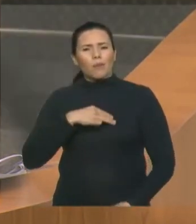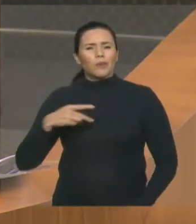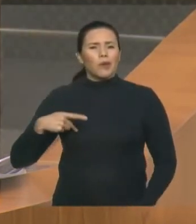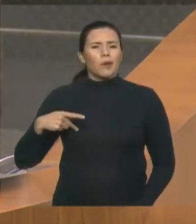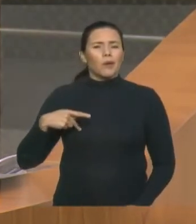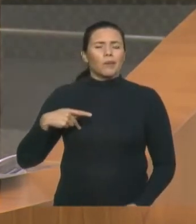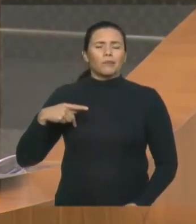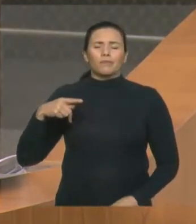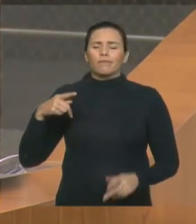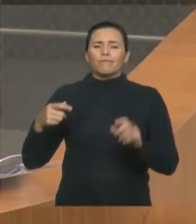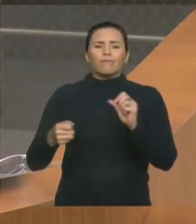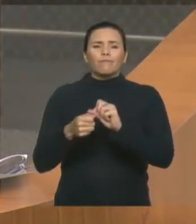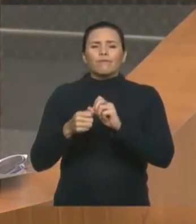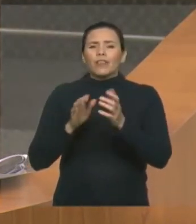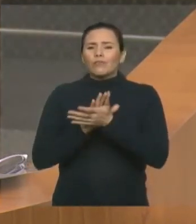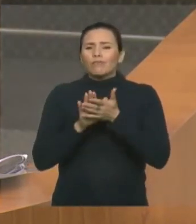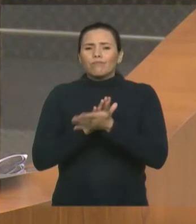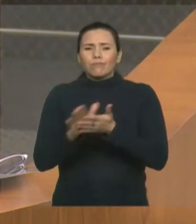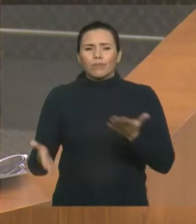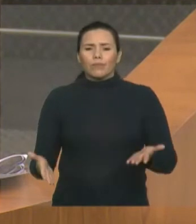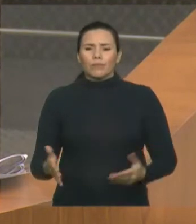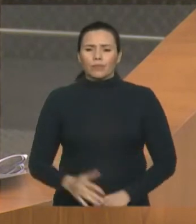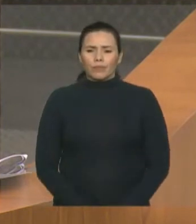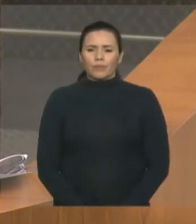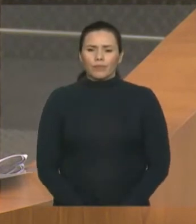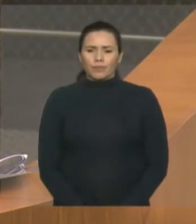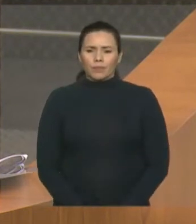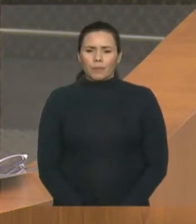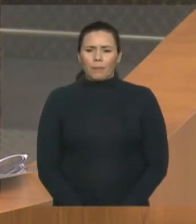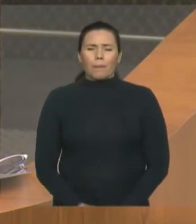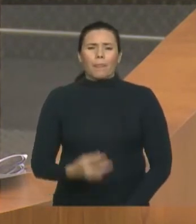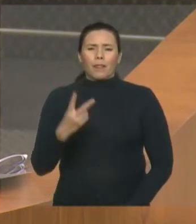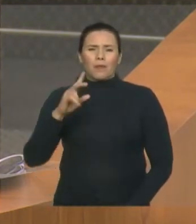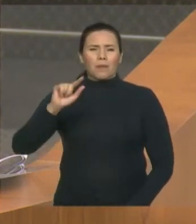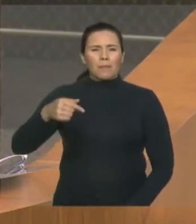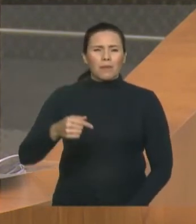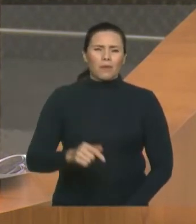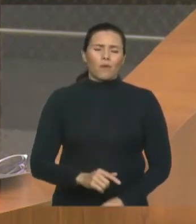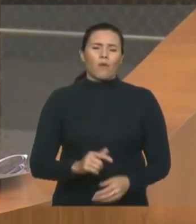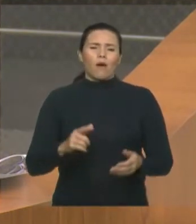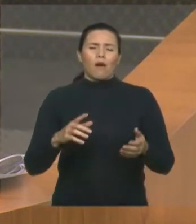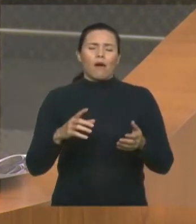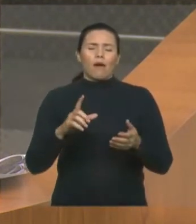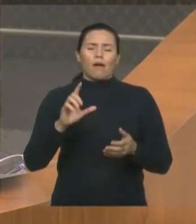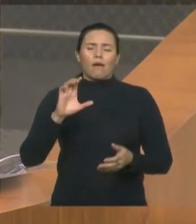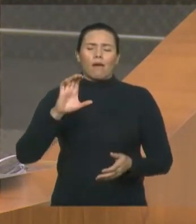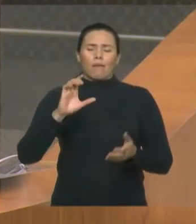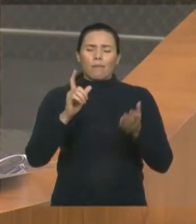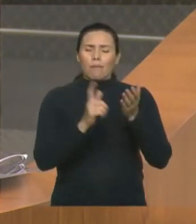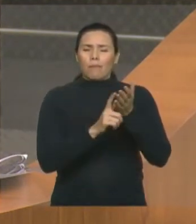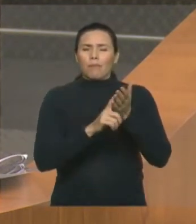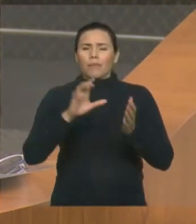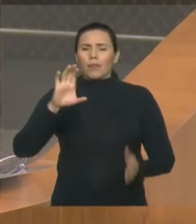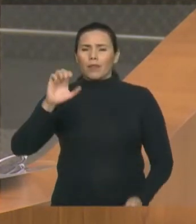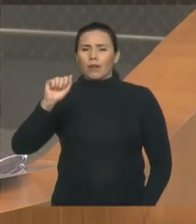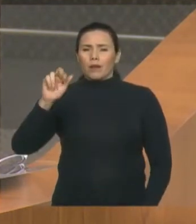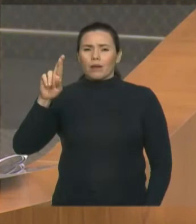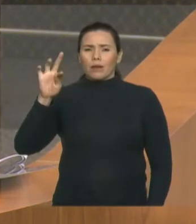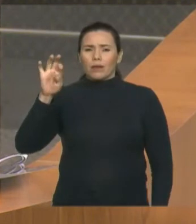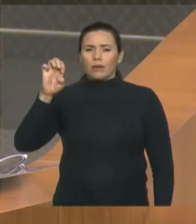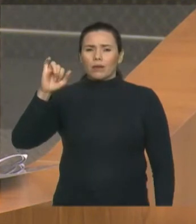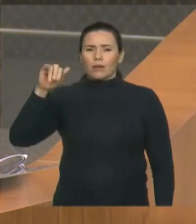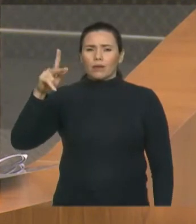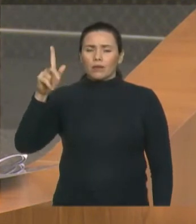2.000 carteiras sem validade nenhuma, mais de 2.000 contratos inválidos, porque não encontram amparo na lei e ninguém toma uma providência.